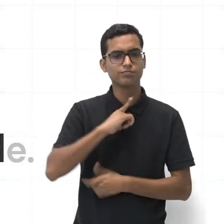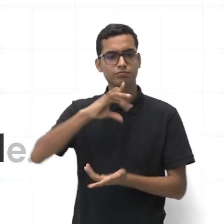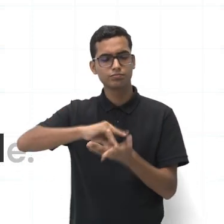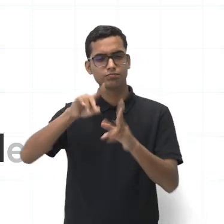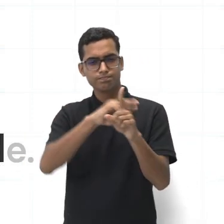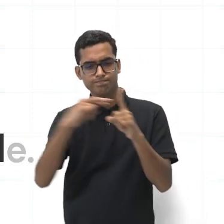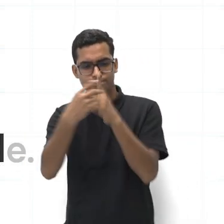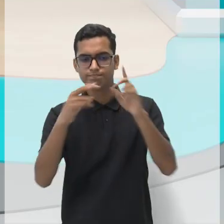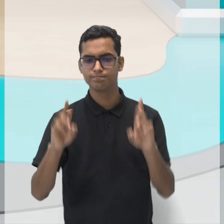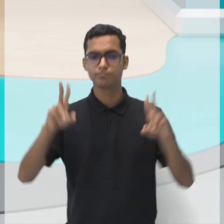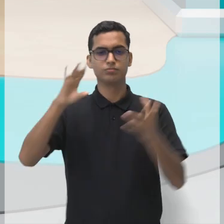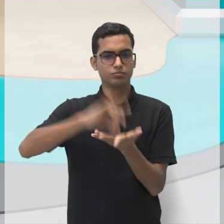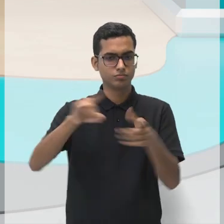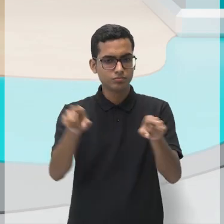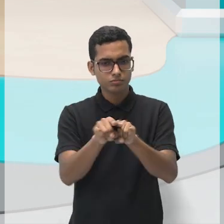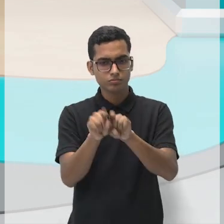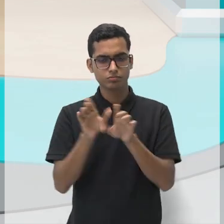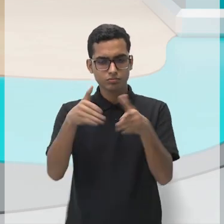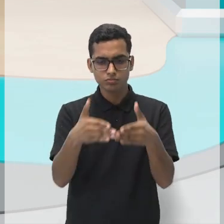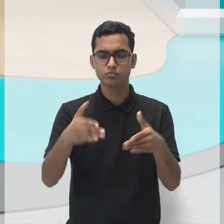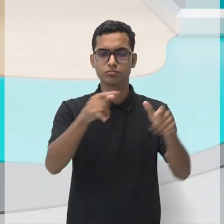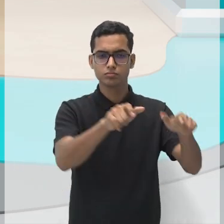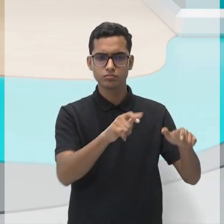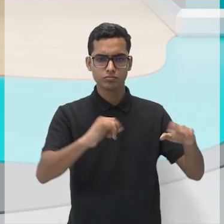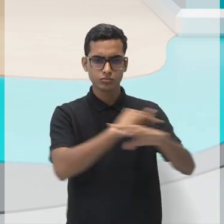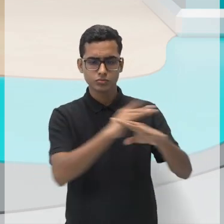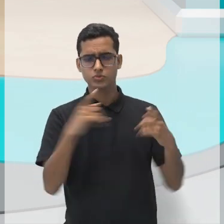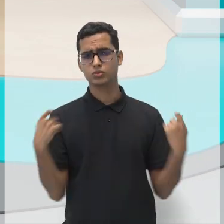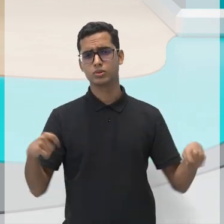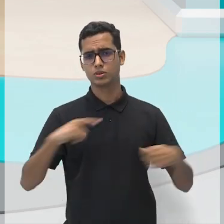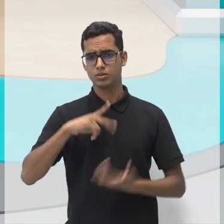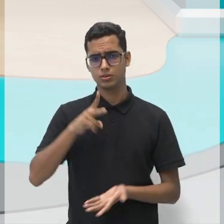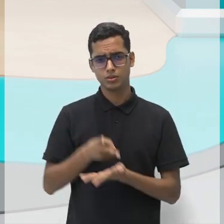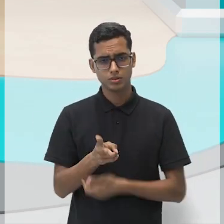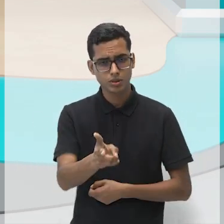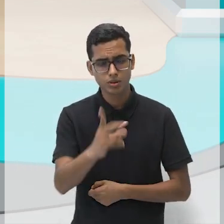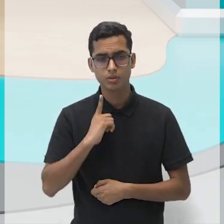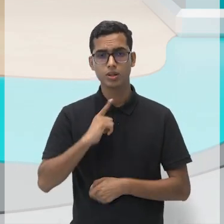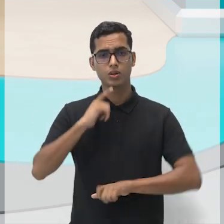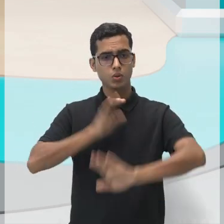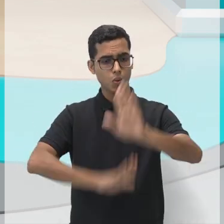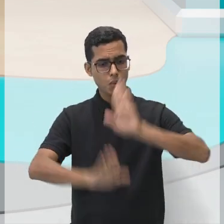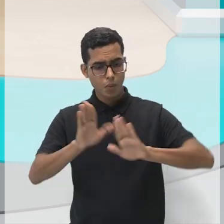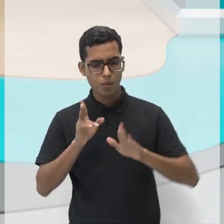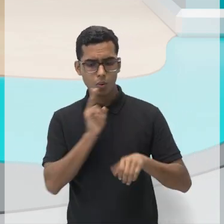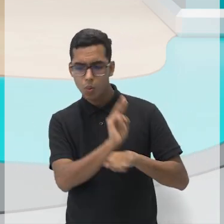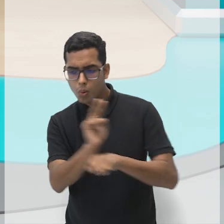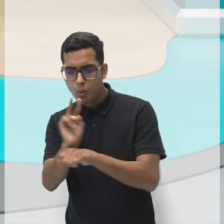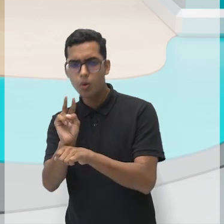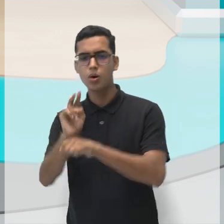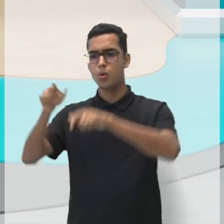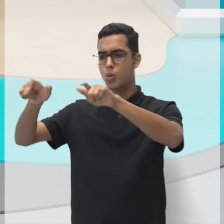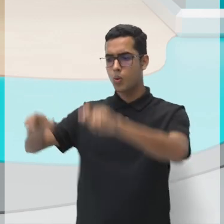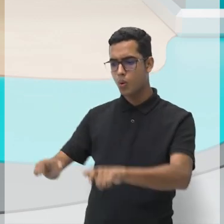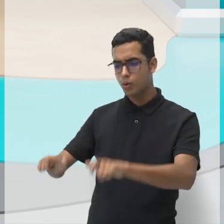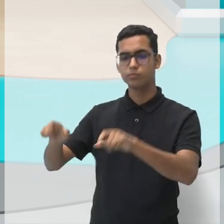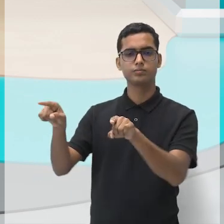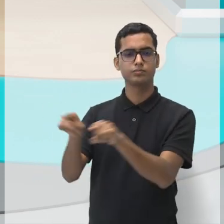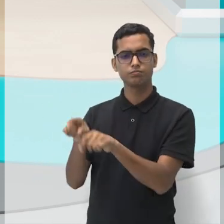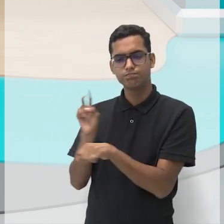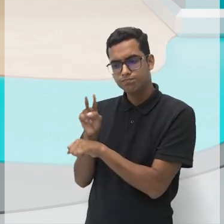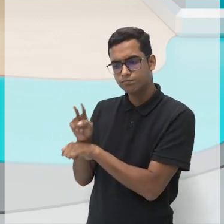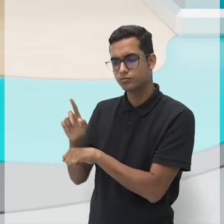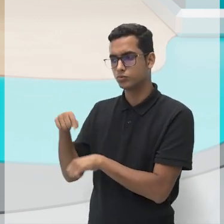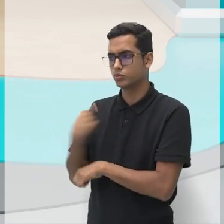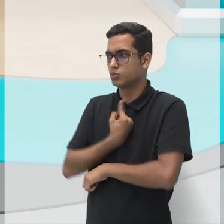ter um olhar diferenciado para a nossa cidade, até porque a gente precisa tomar cuidado, né, com os locais